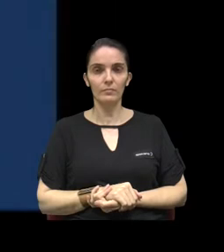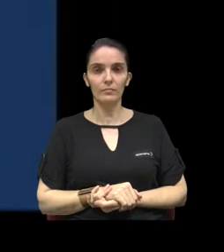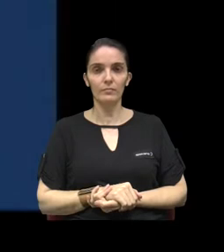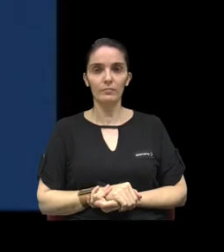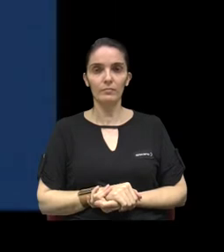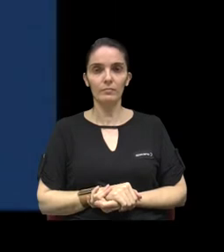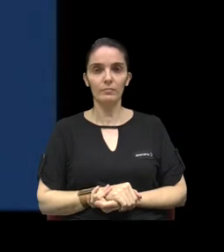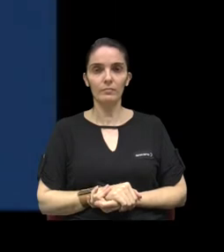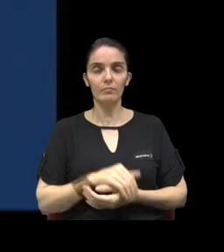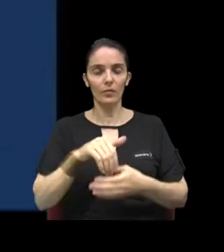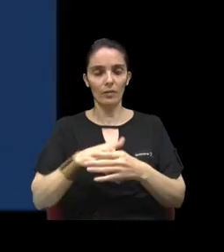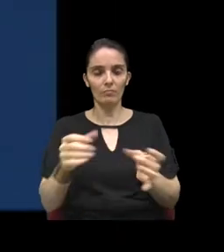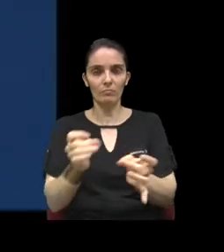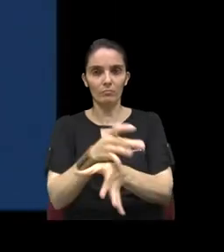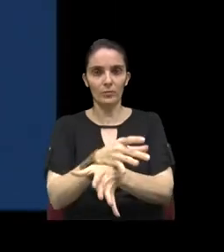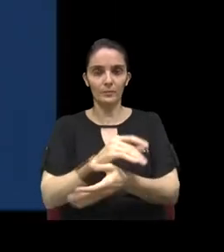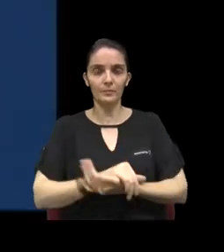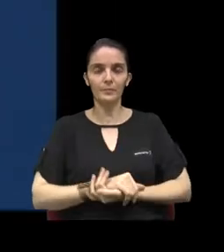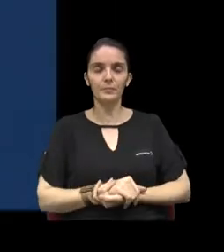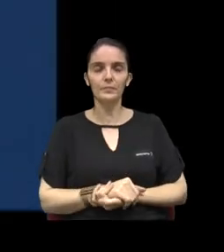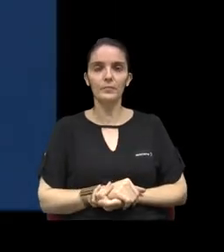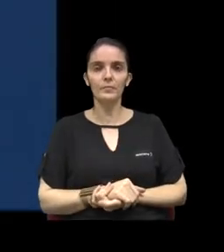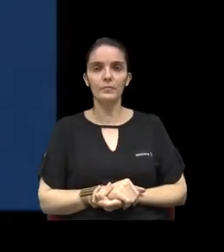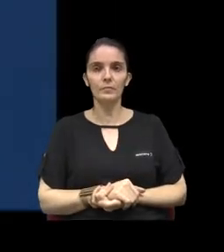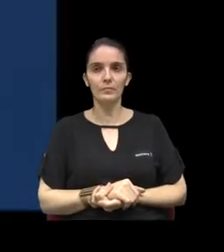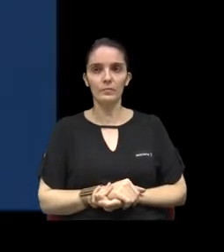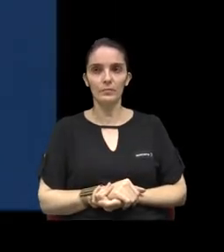Está encerrada a votação.